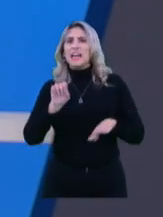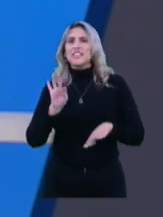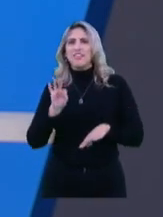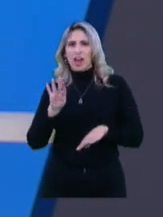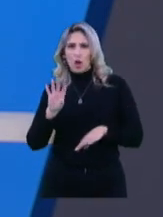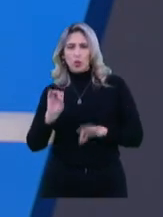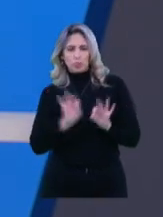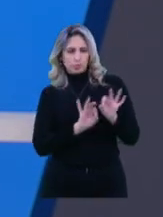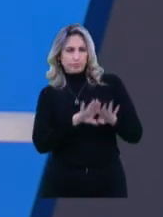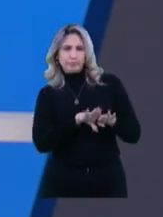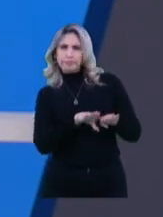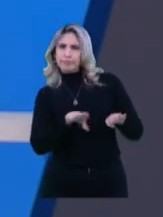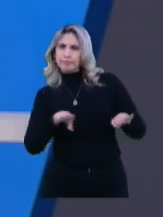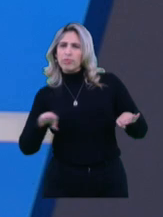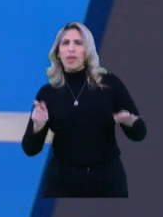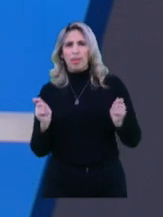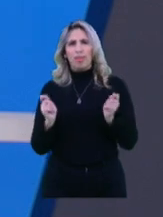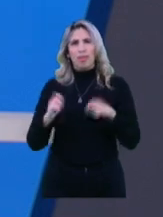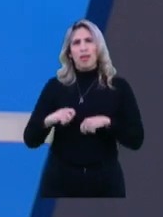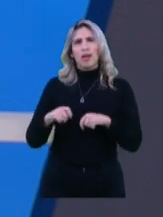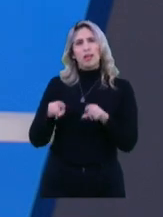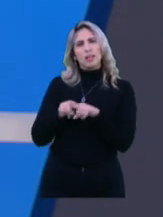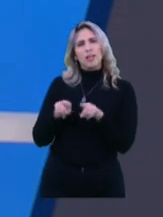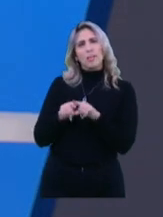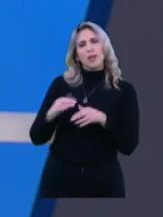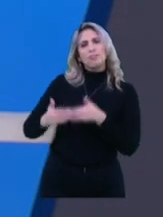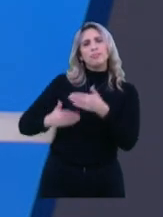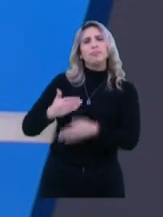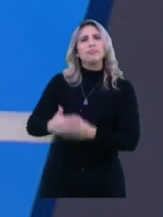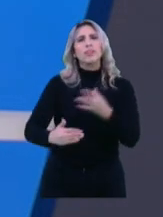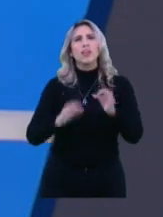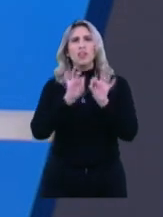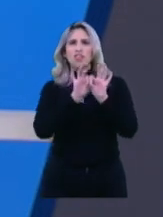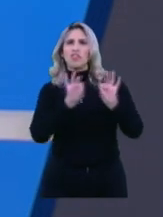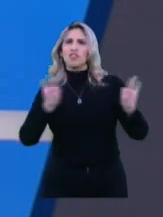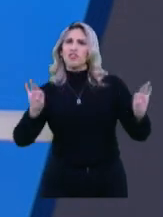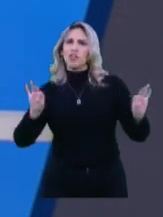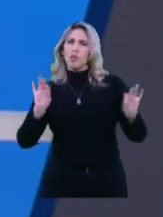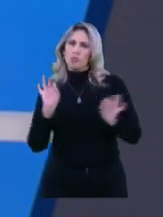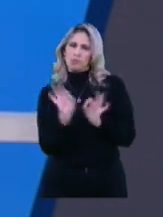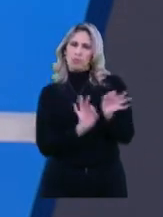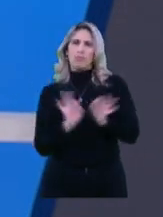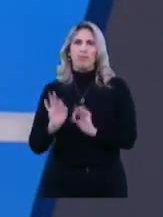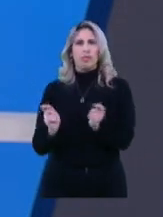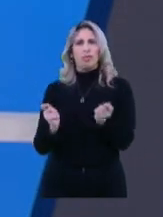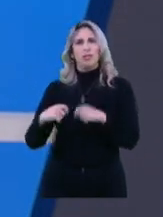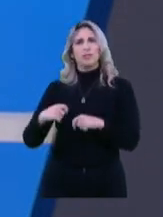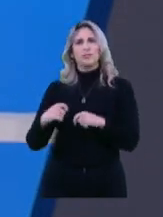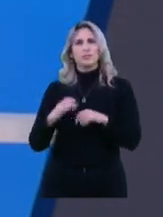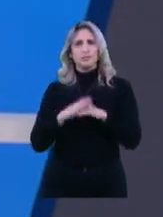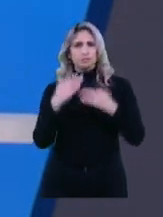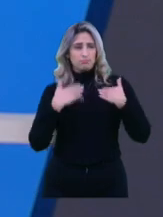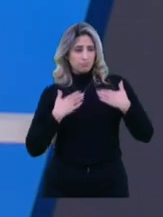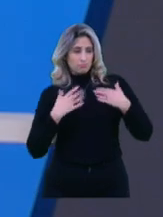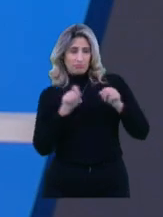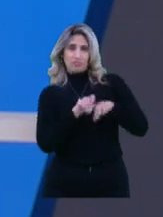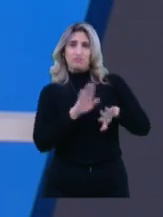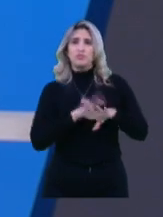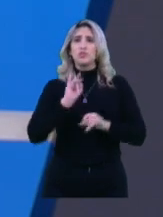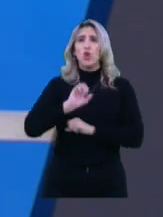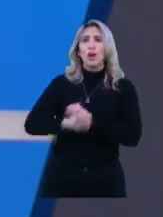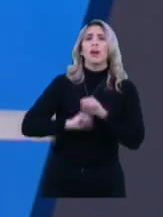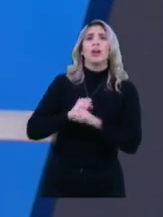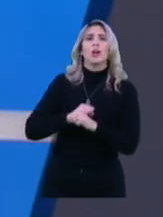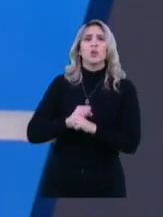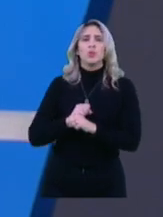importante e ao mesmo tempo avançar no enterramento dos fios A grande questão do meu ponto de vista é isso não ser feito só em ano de